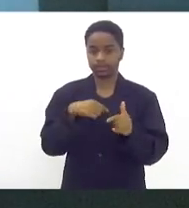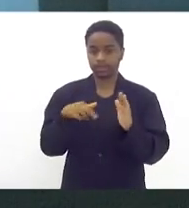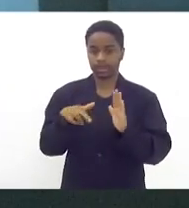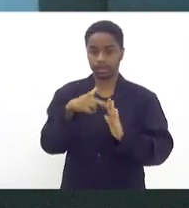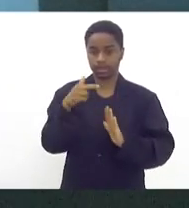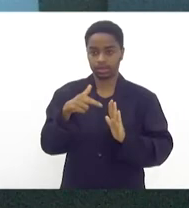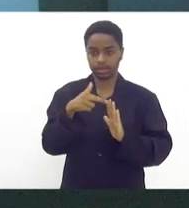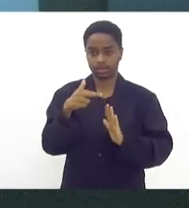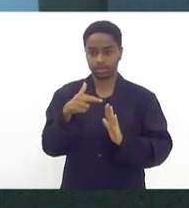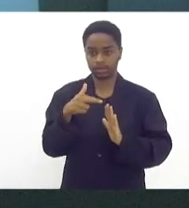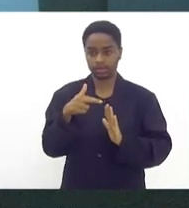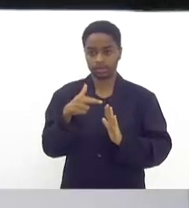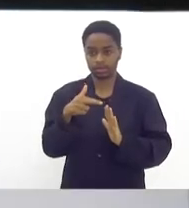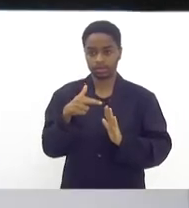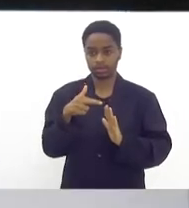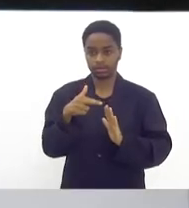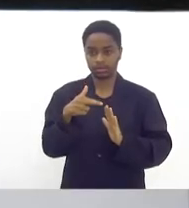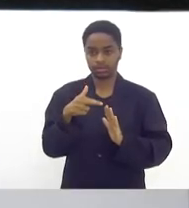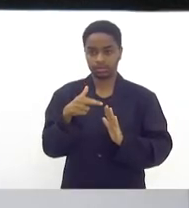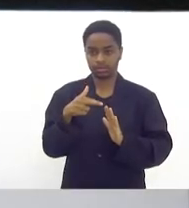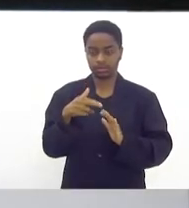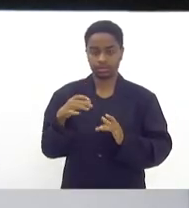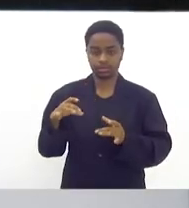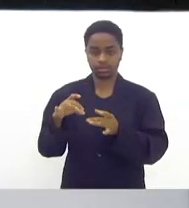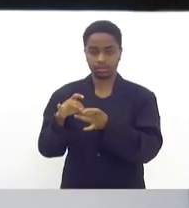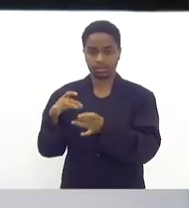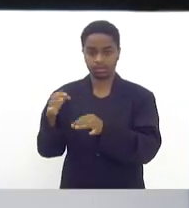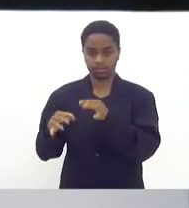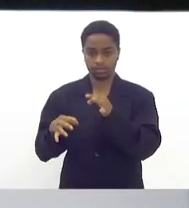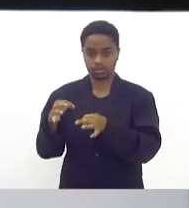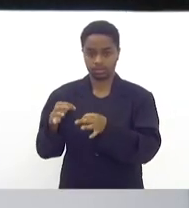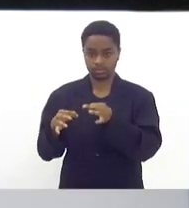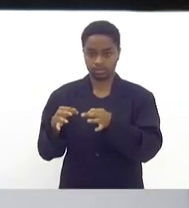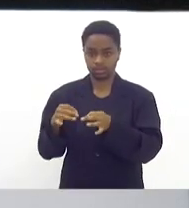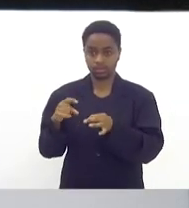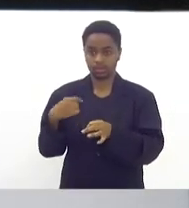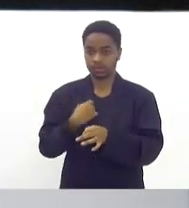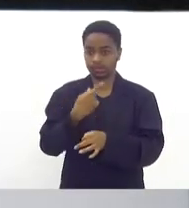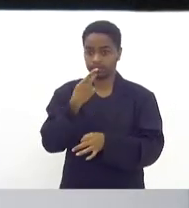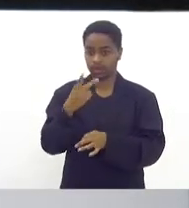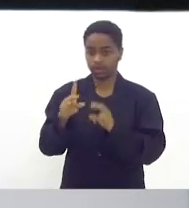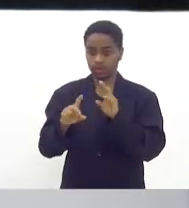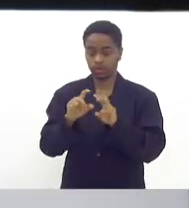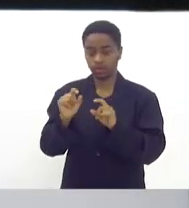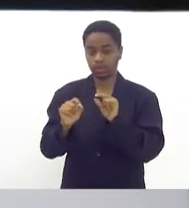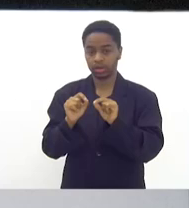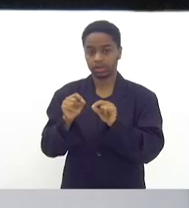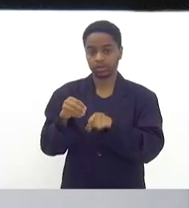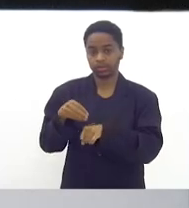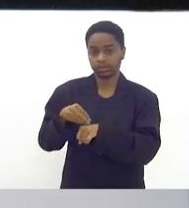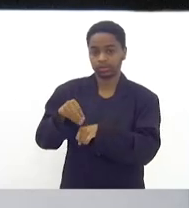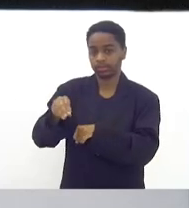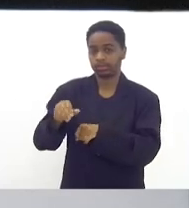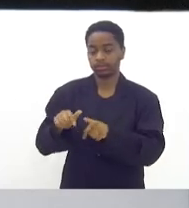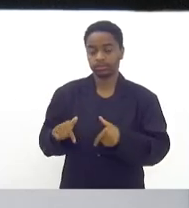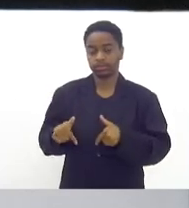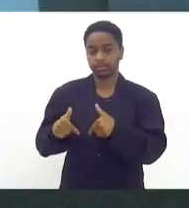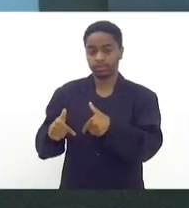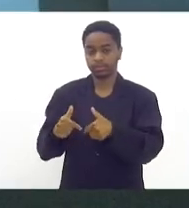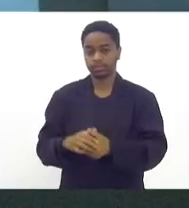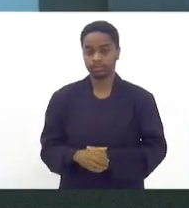ex extrajudicial de conflitos e a gente chama de notificação de intermediação inar a